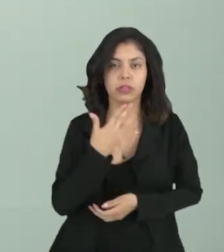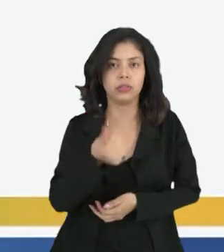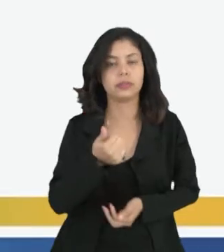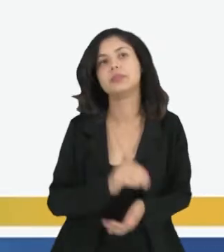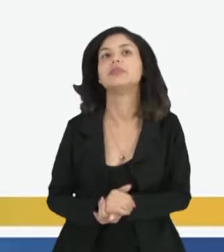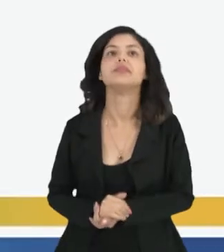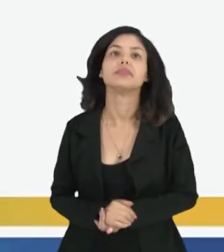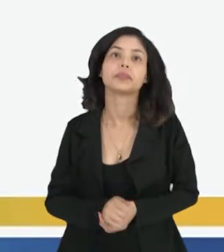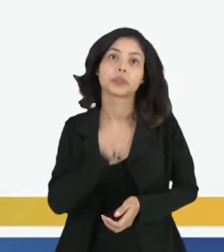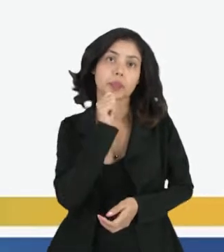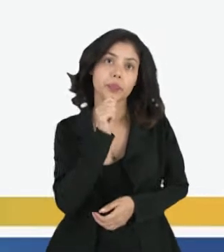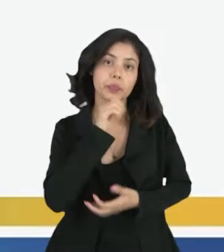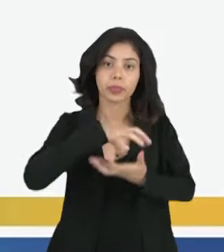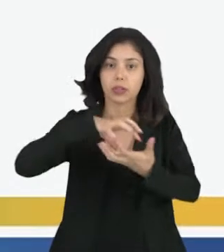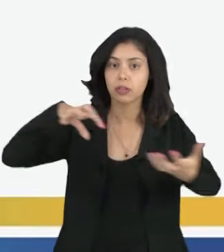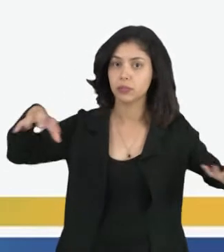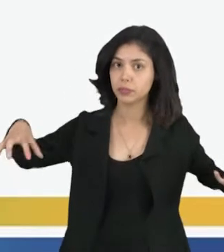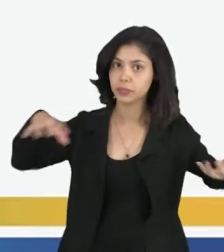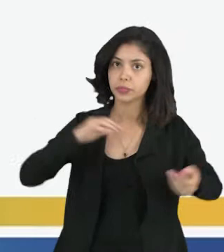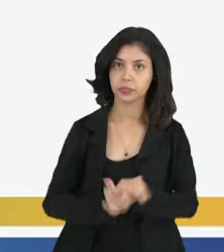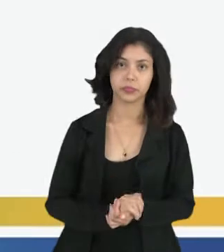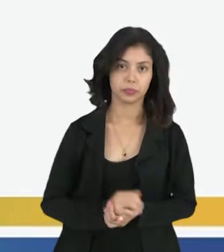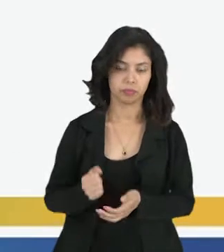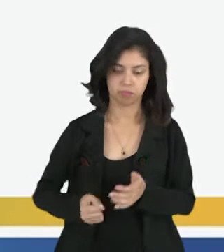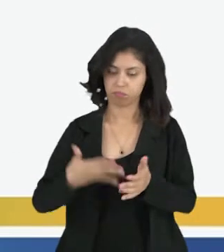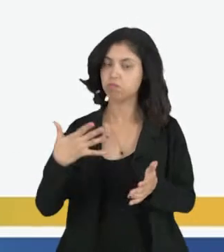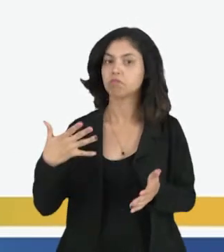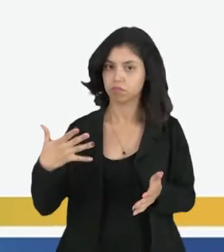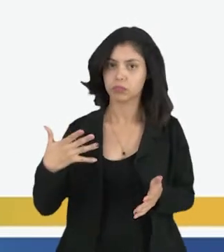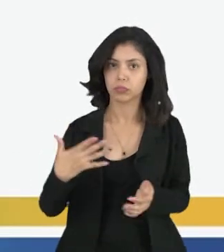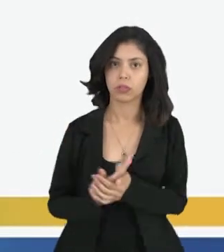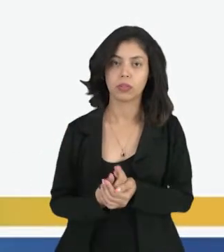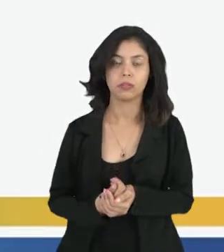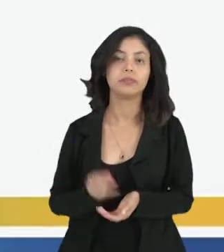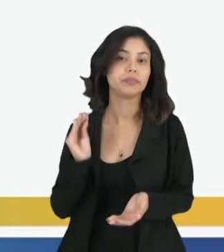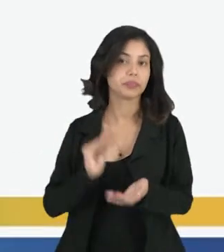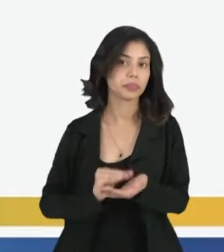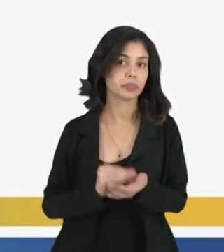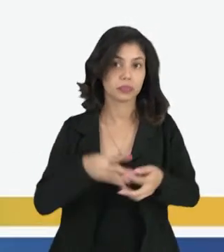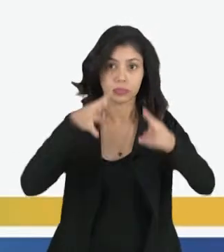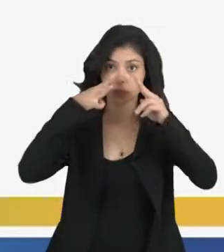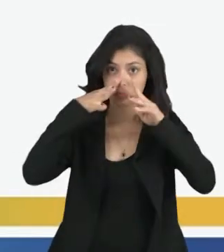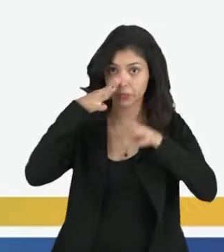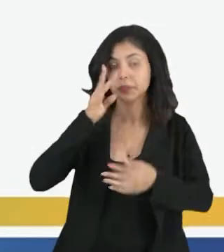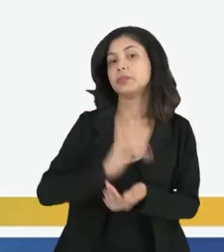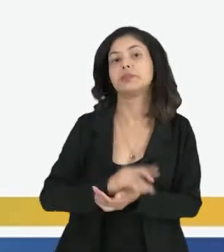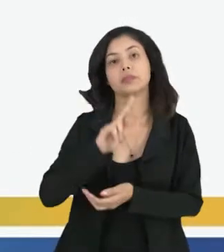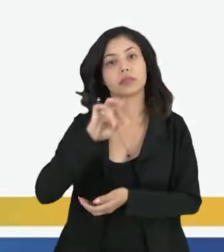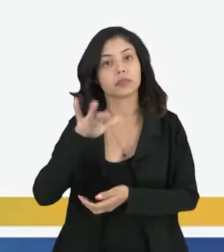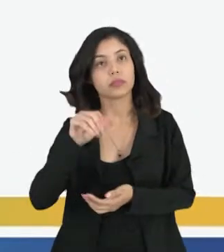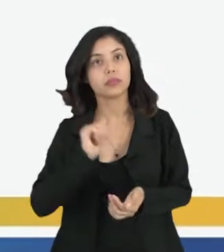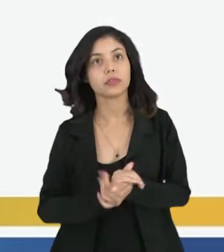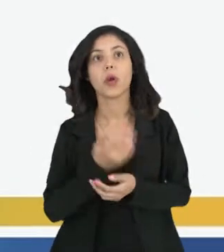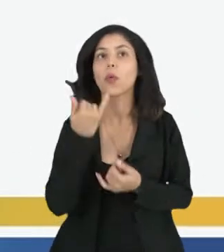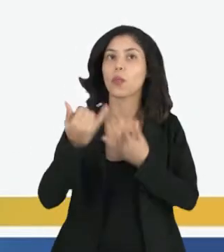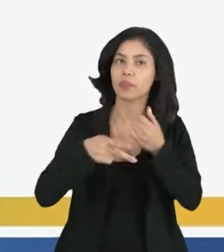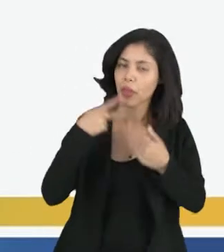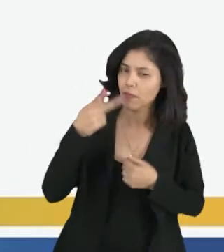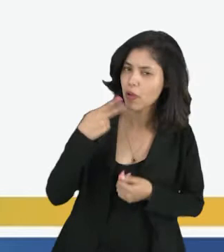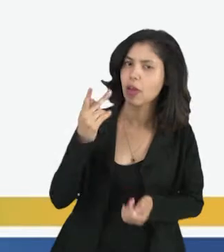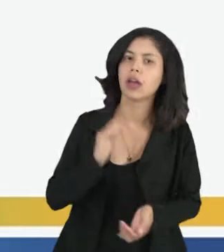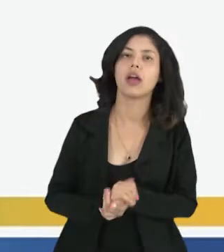bem, além de um continente muito variado no que diz respeito à oferta de atrações turísticas, os seus